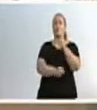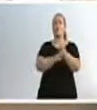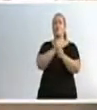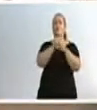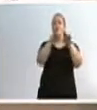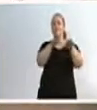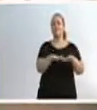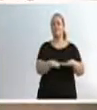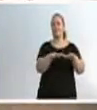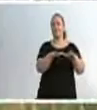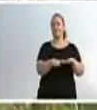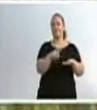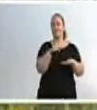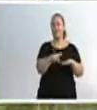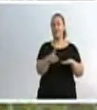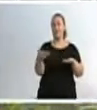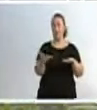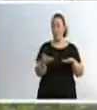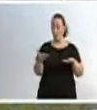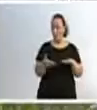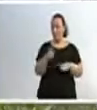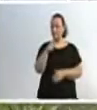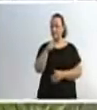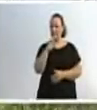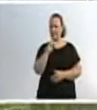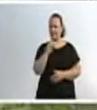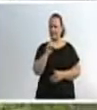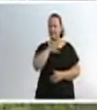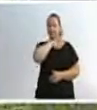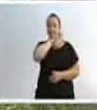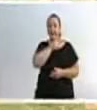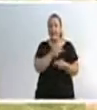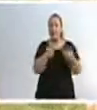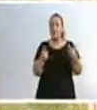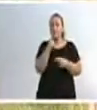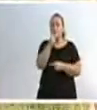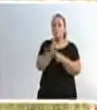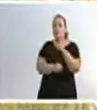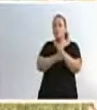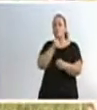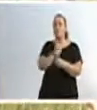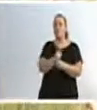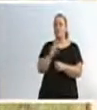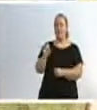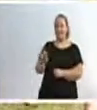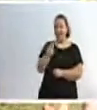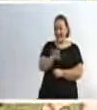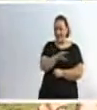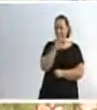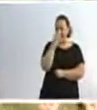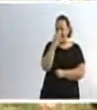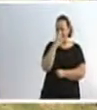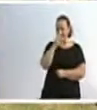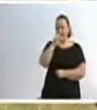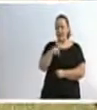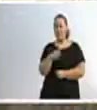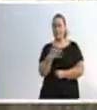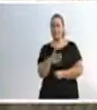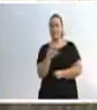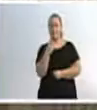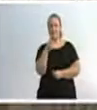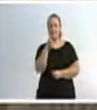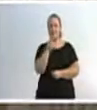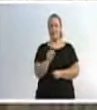Hoje passam pelo CPREAD cerca de 700 animais por ano. E o custo de cada animal é em torno de R$